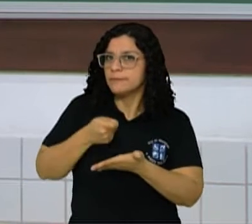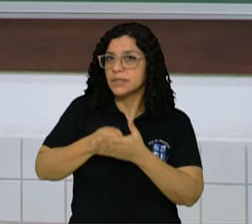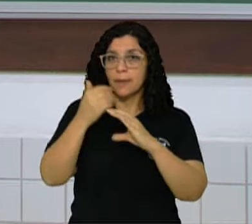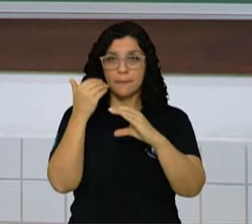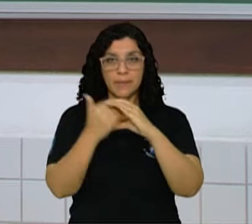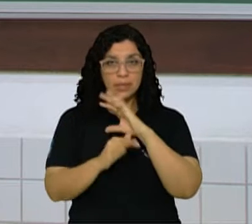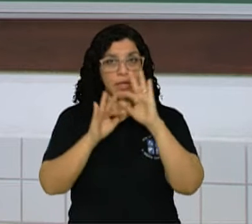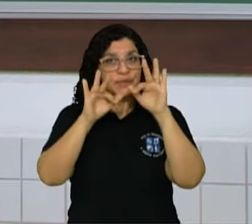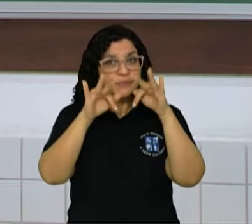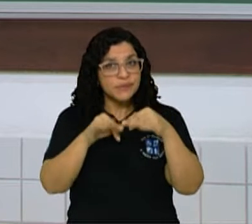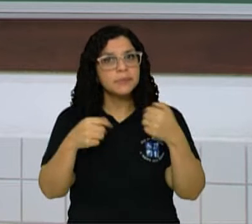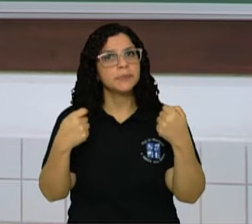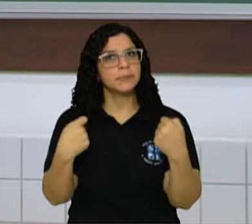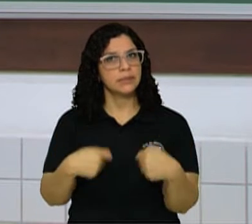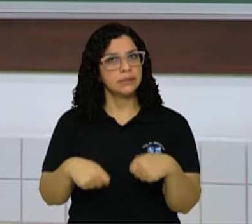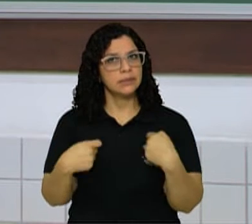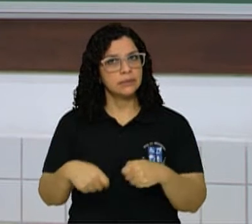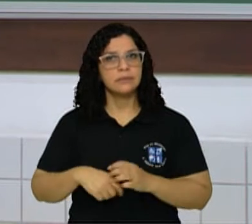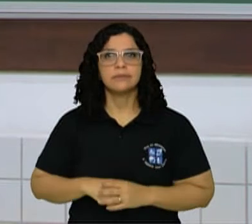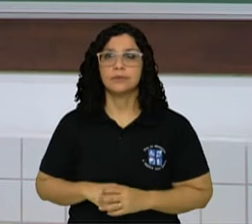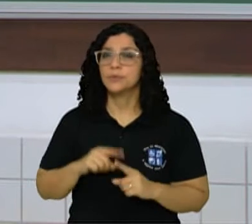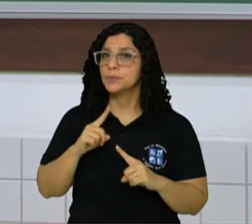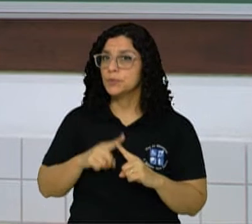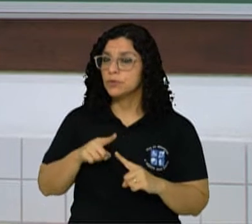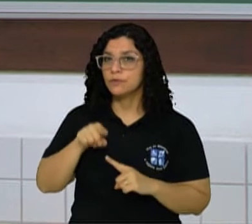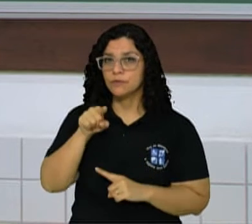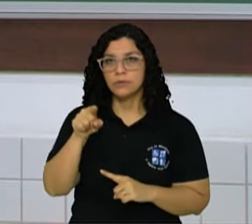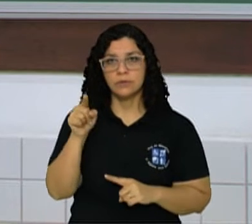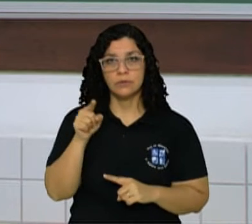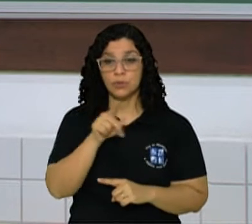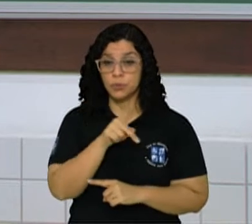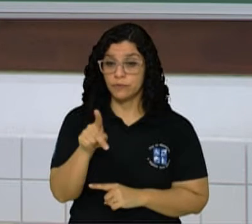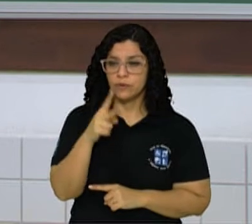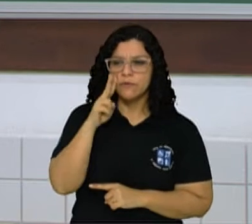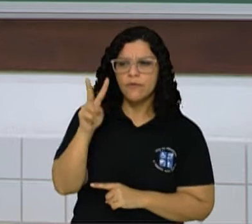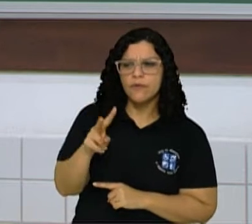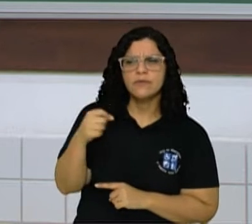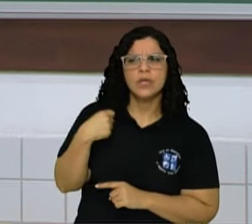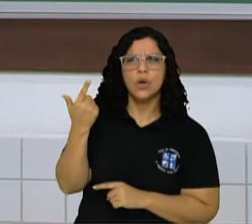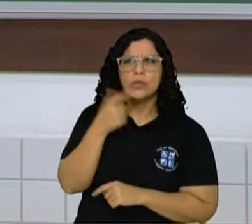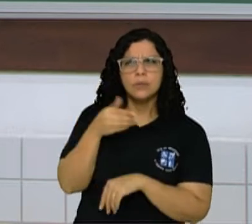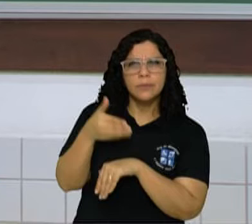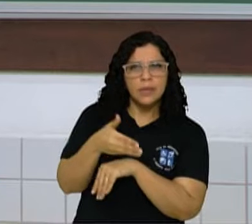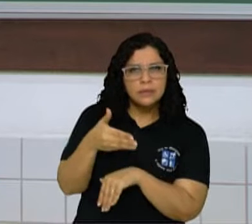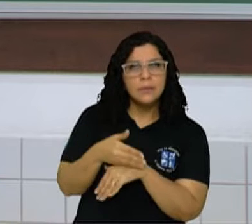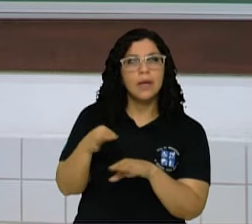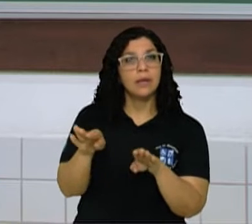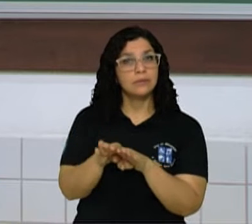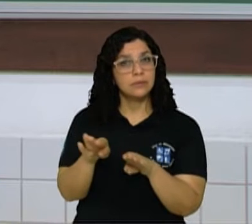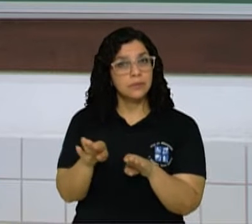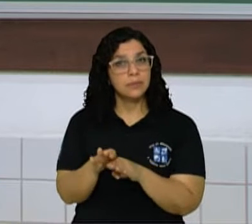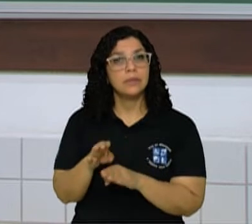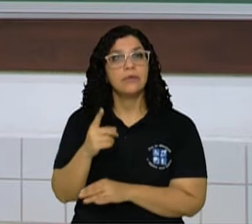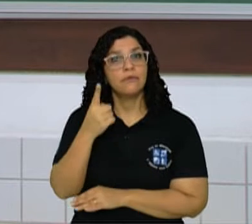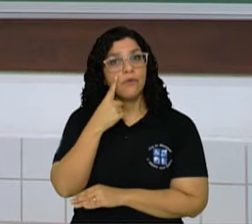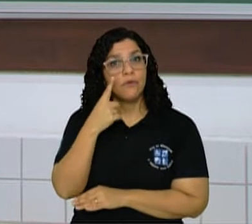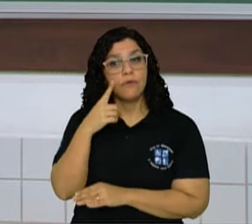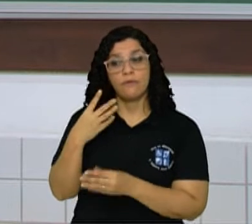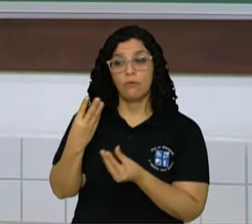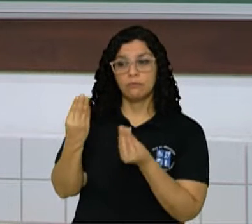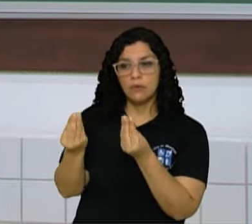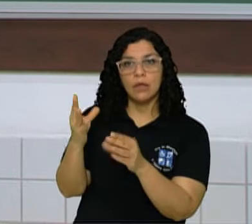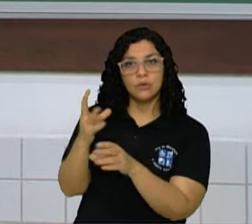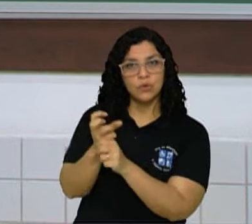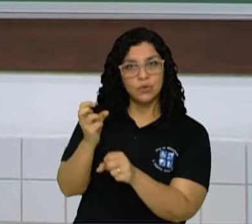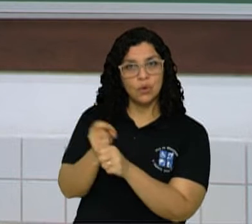enviá-las como concluído, tá? Porque assim os professores, seus professores poderão dar nota